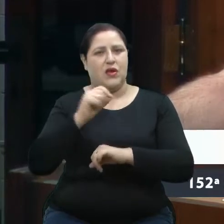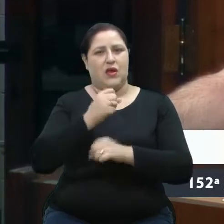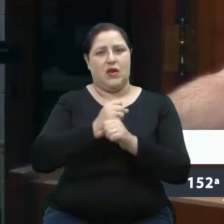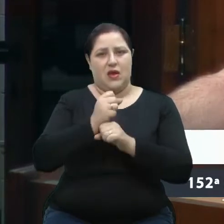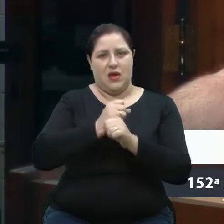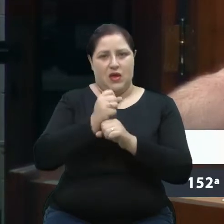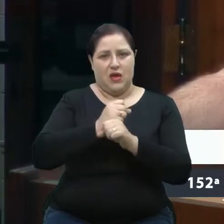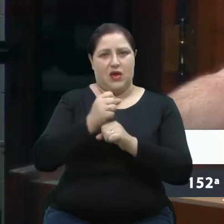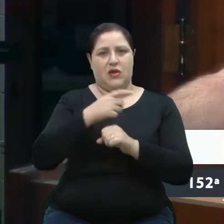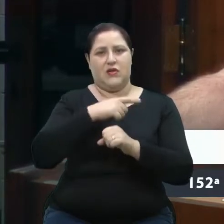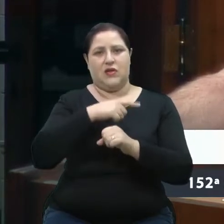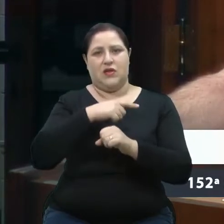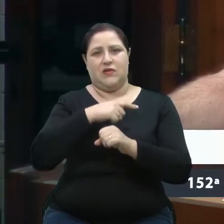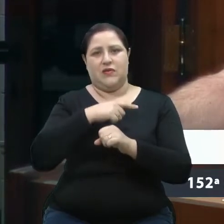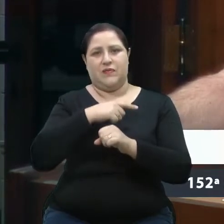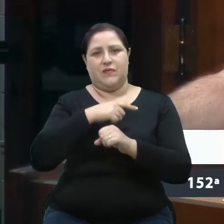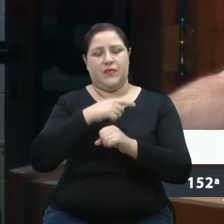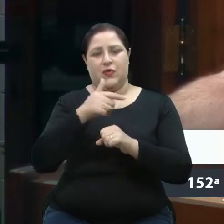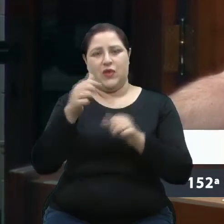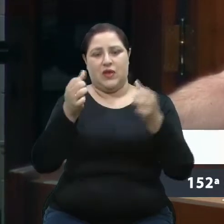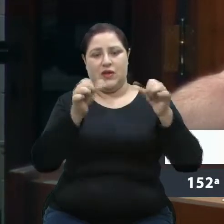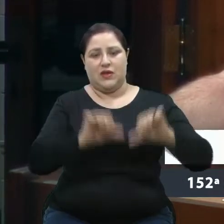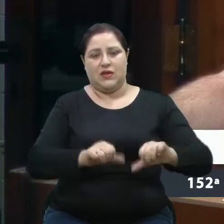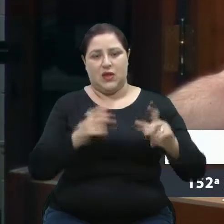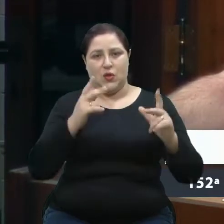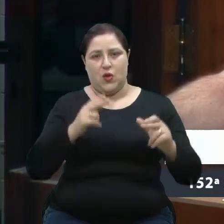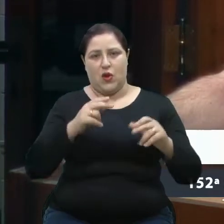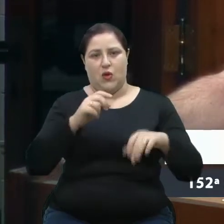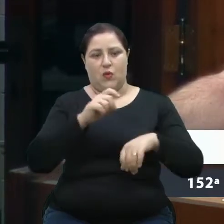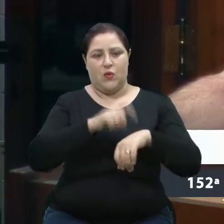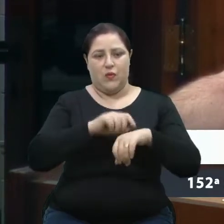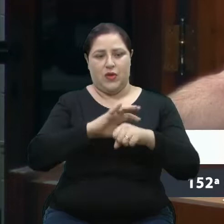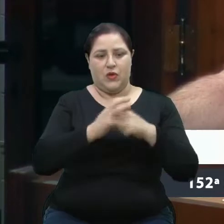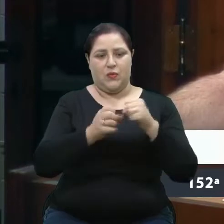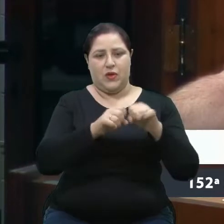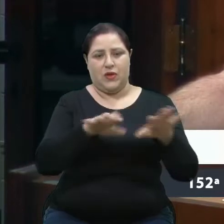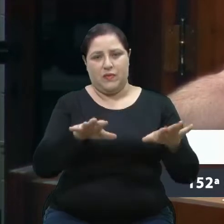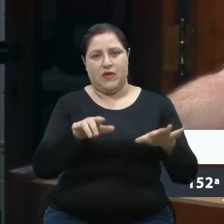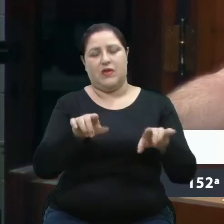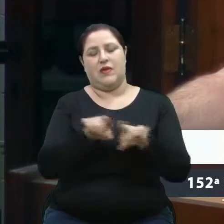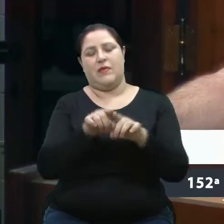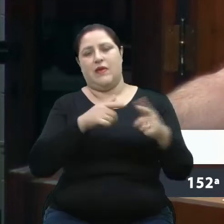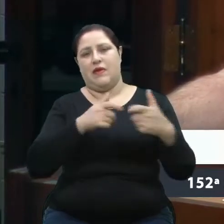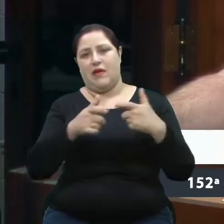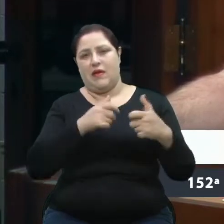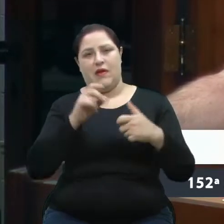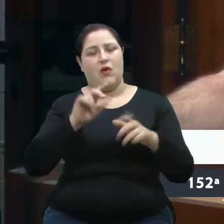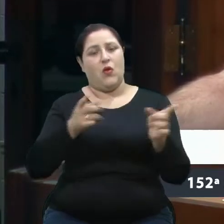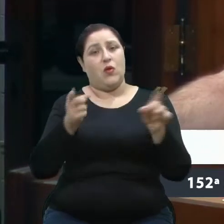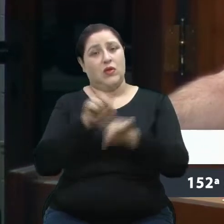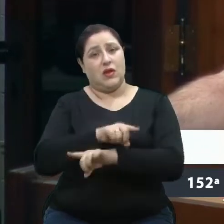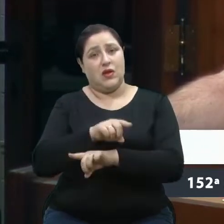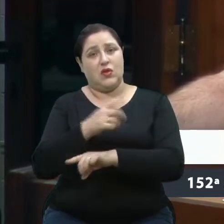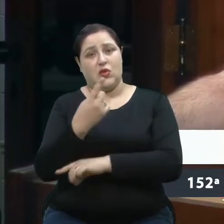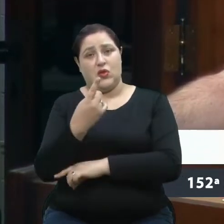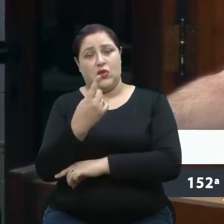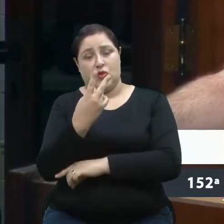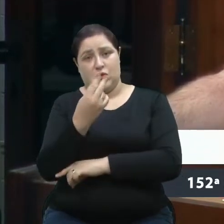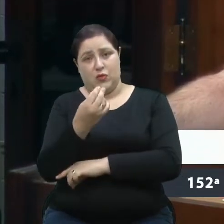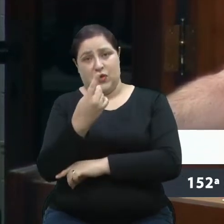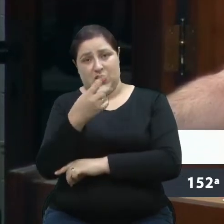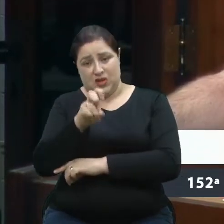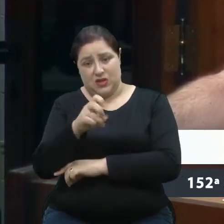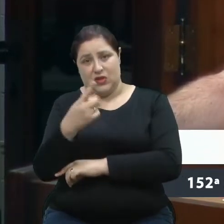crises, como uma pandemia ou uma guerra. Bem pelo contrário, vereadora Gladys. Em 2015 e 2016, o mundo crescia. Os